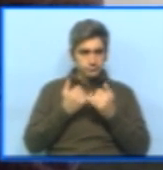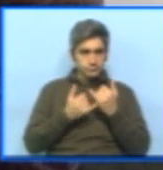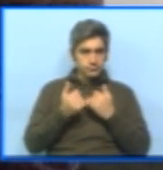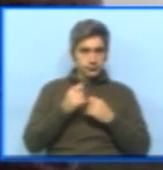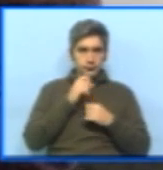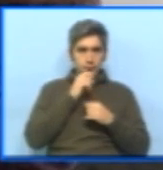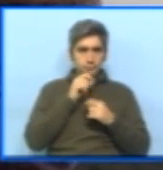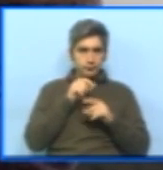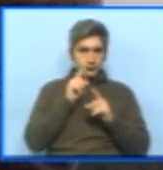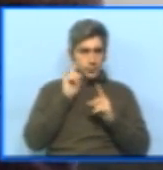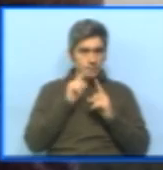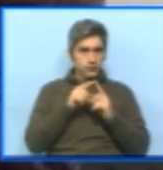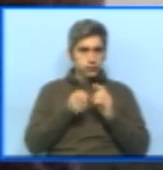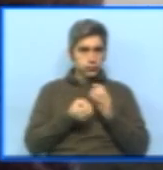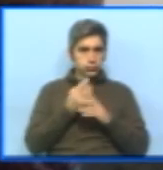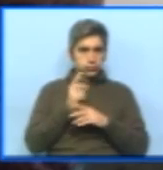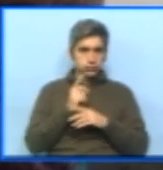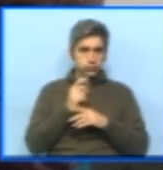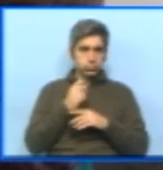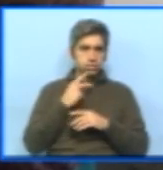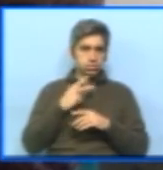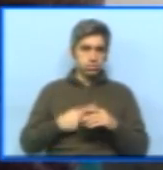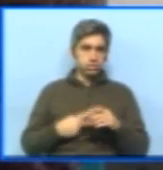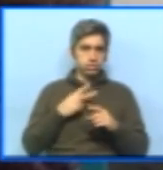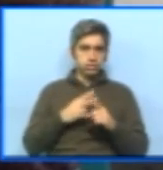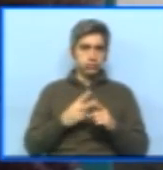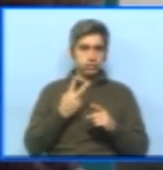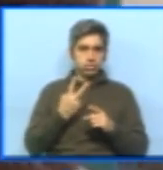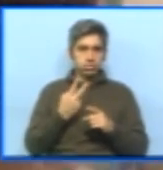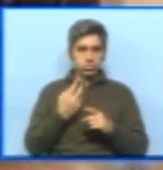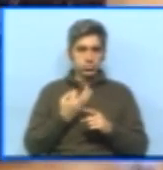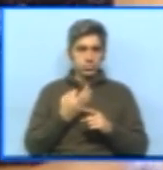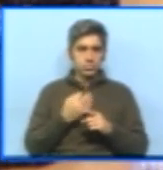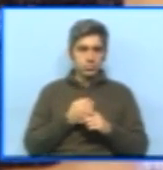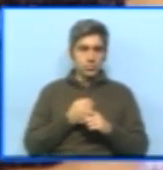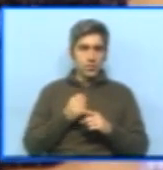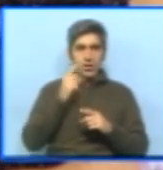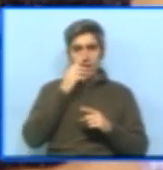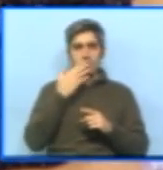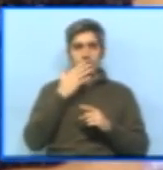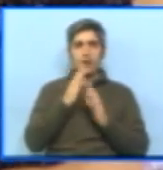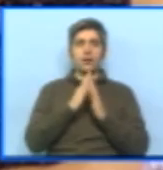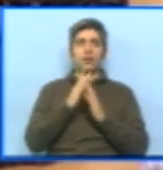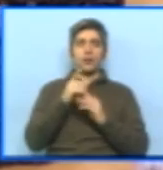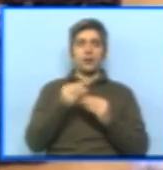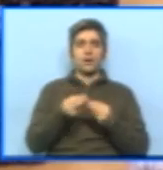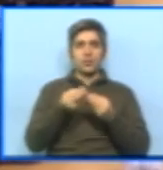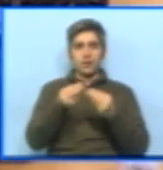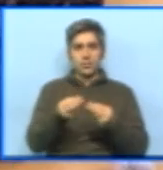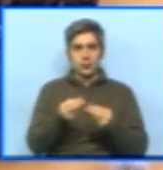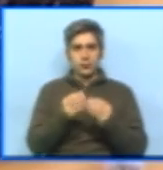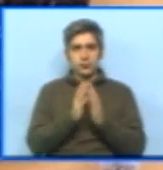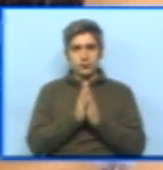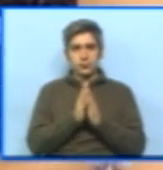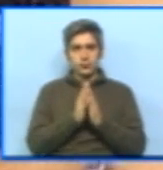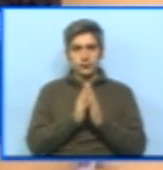sido essa origem. Muitas vezes também quem pede orações entrega um terço e nós rezamos